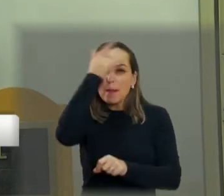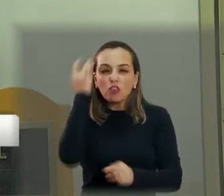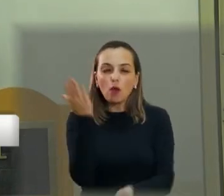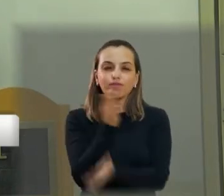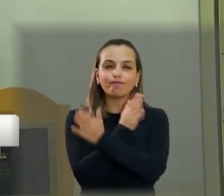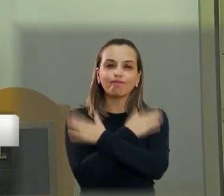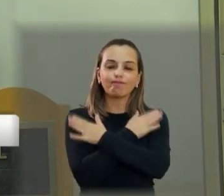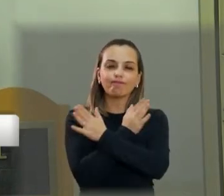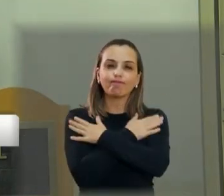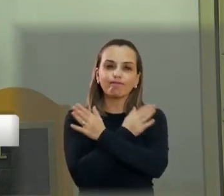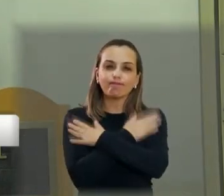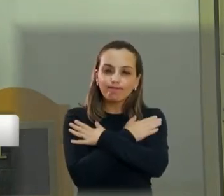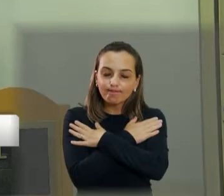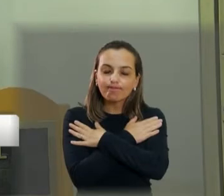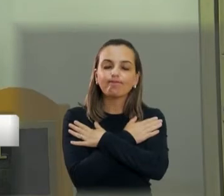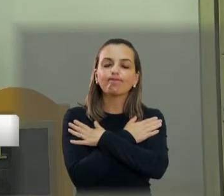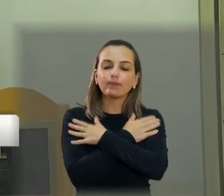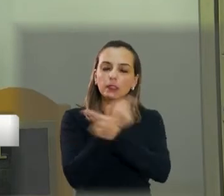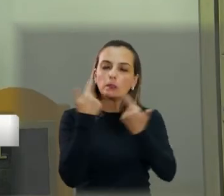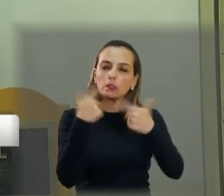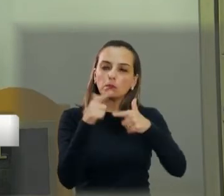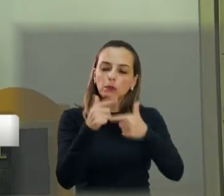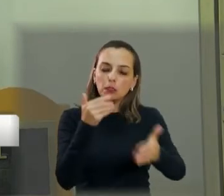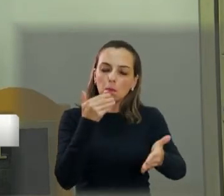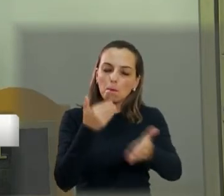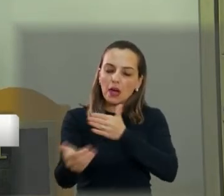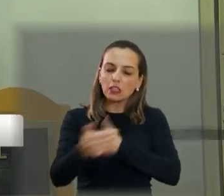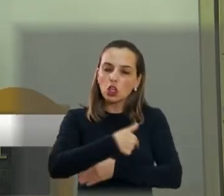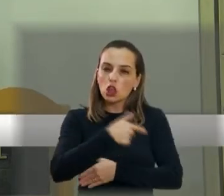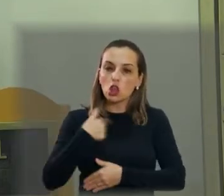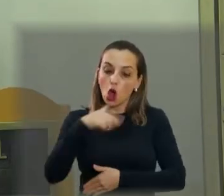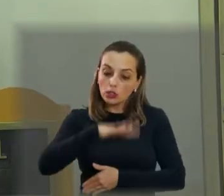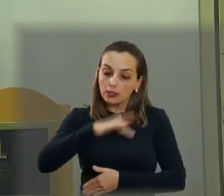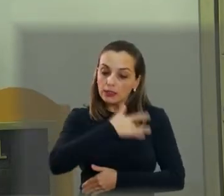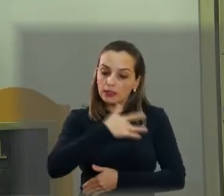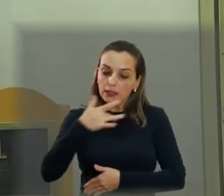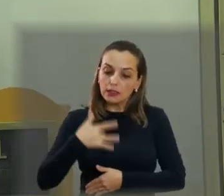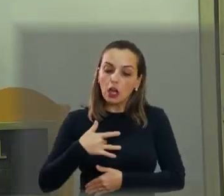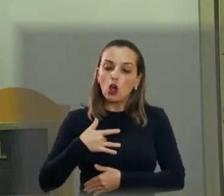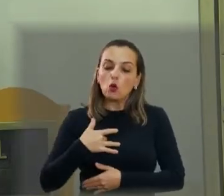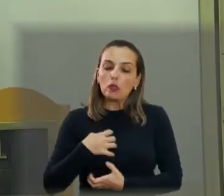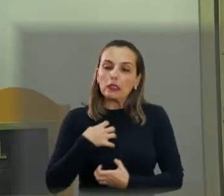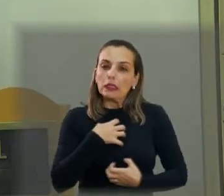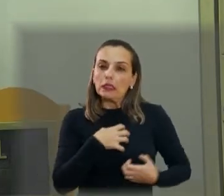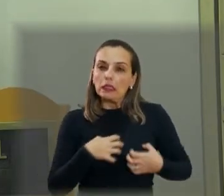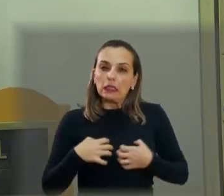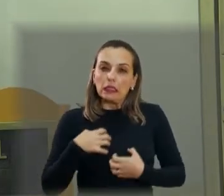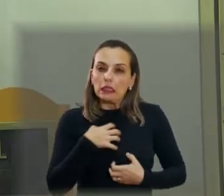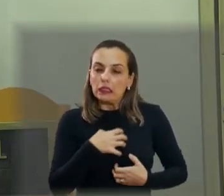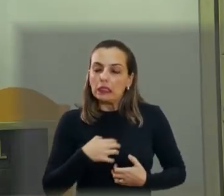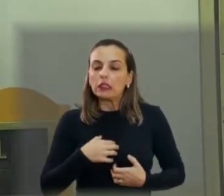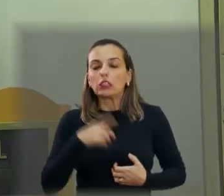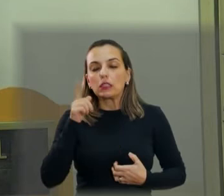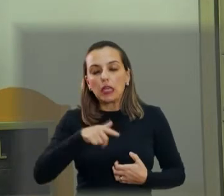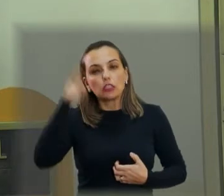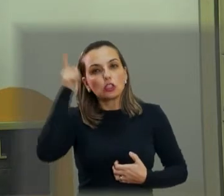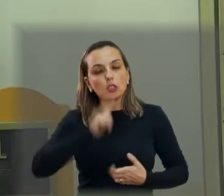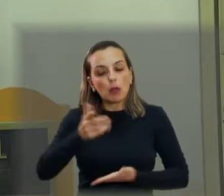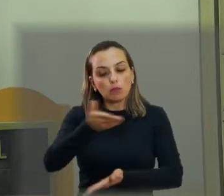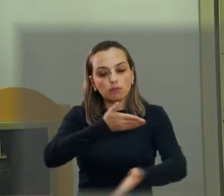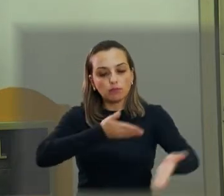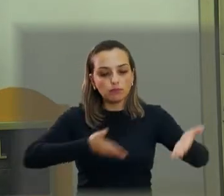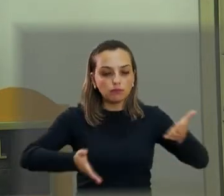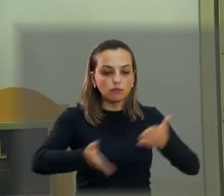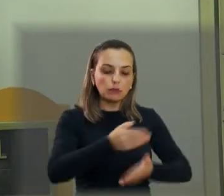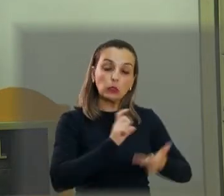emprego. Isso era uma angústia nossa da saúde, sem dúvida, que a gente conseguiu compartilhar com o governo,